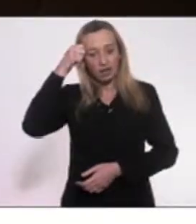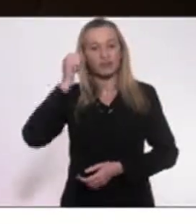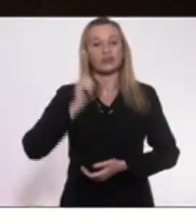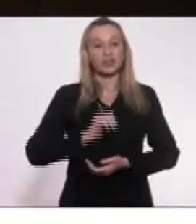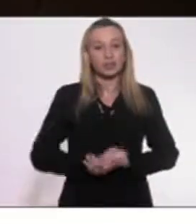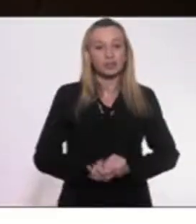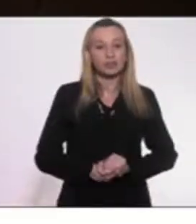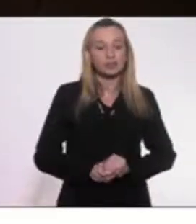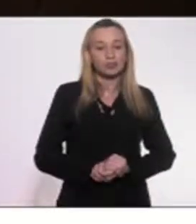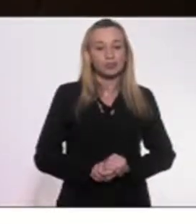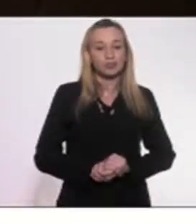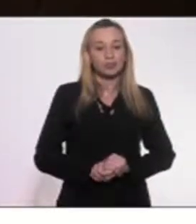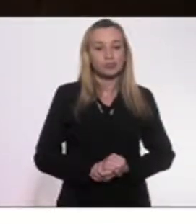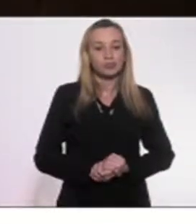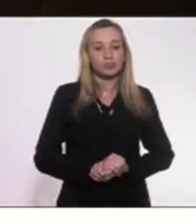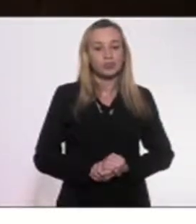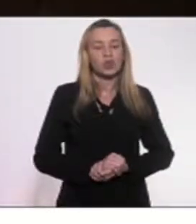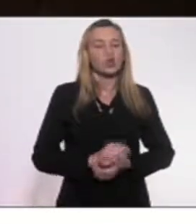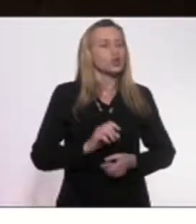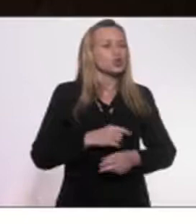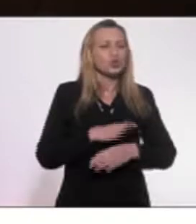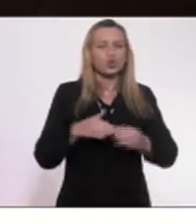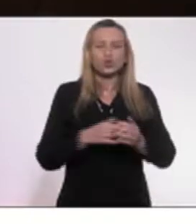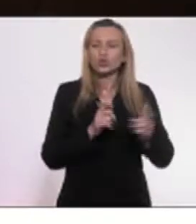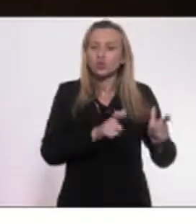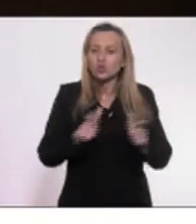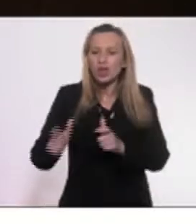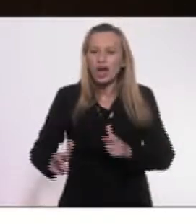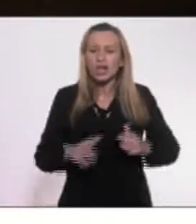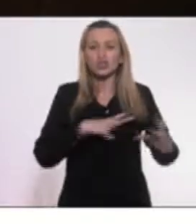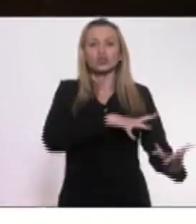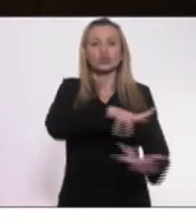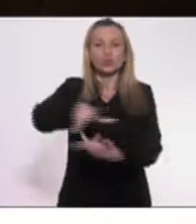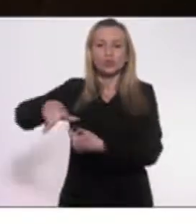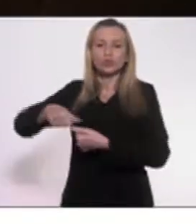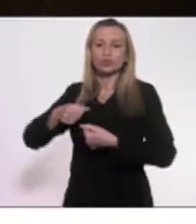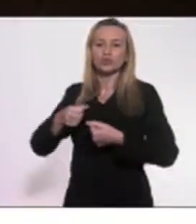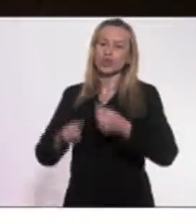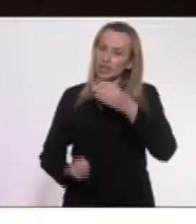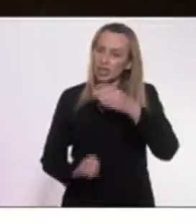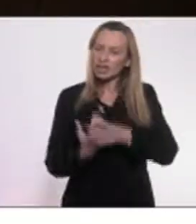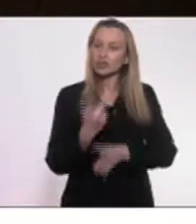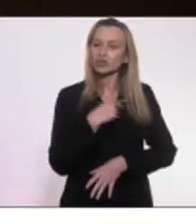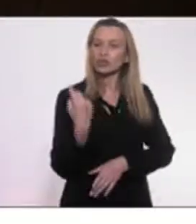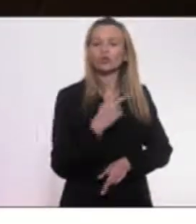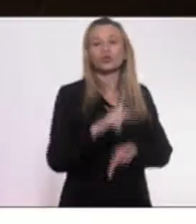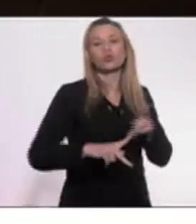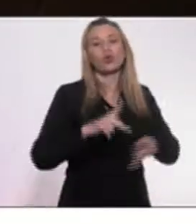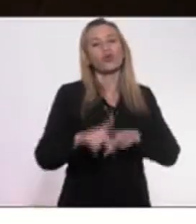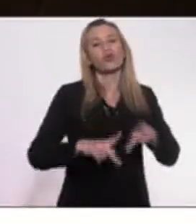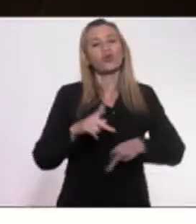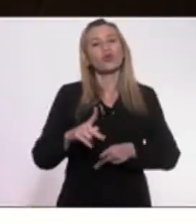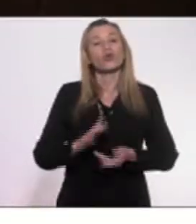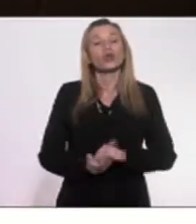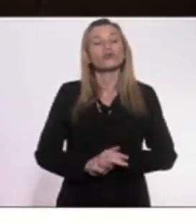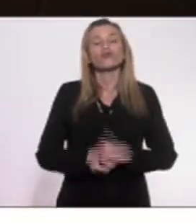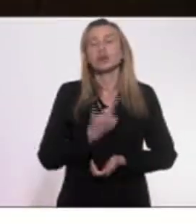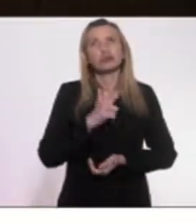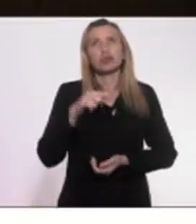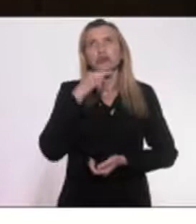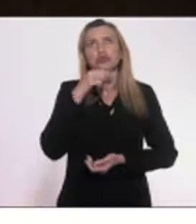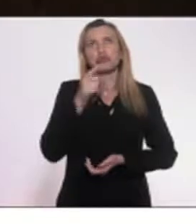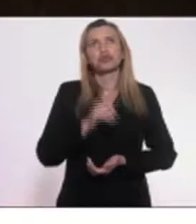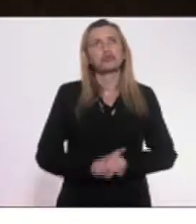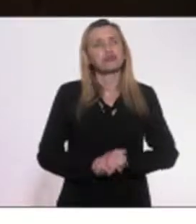interferência de todos os cantos do mundo na formação do nosso povo e eu não tenho dúvida